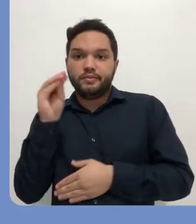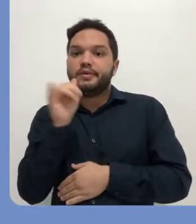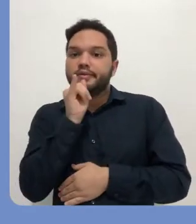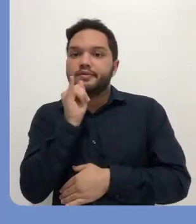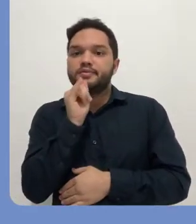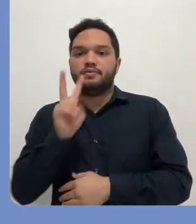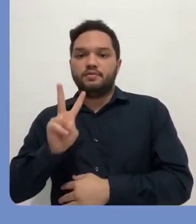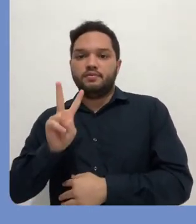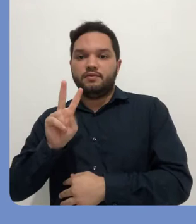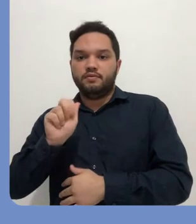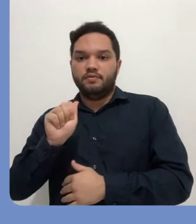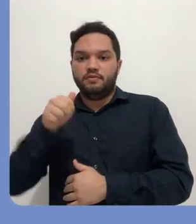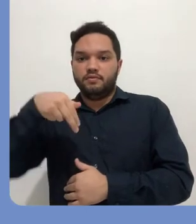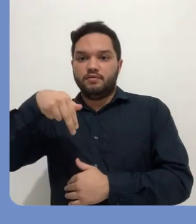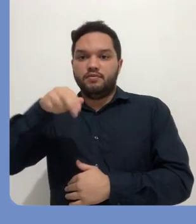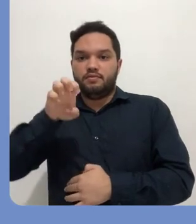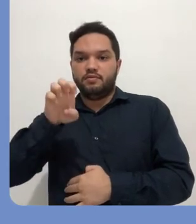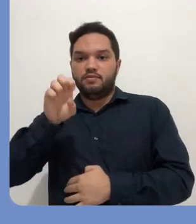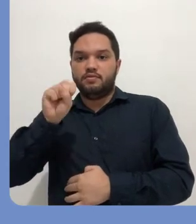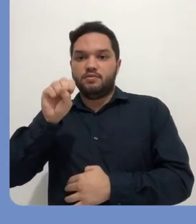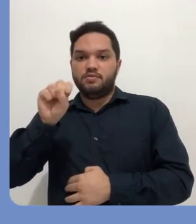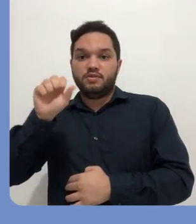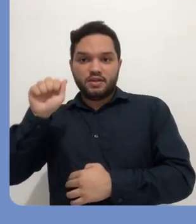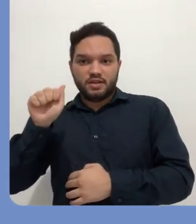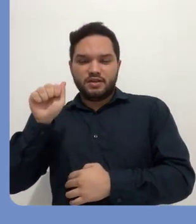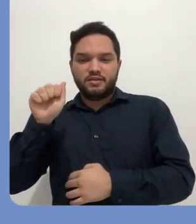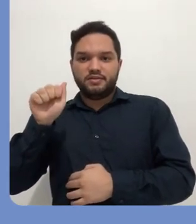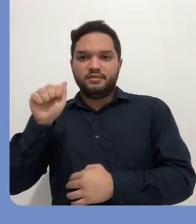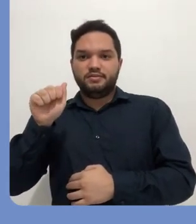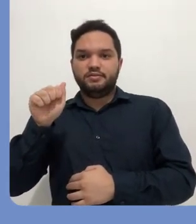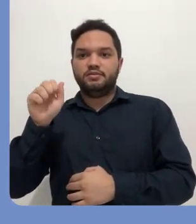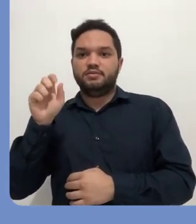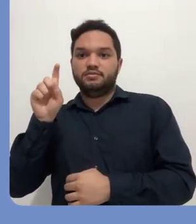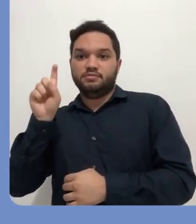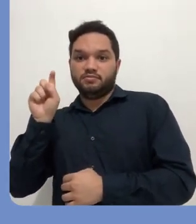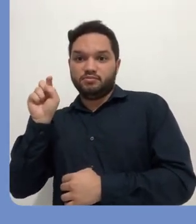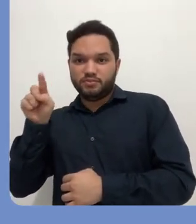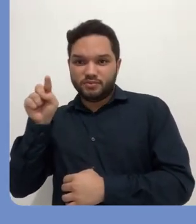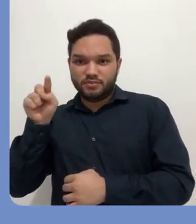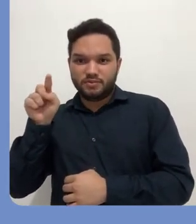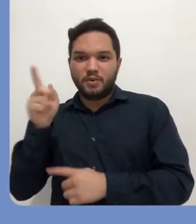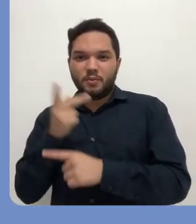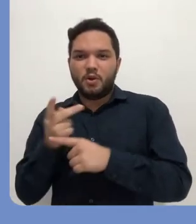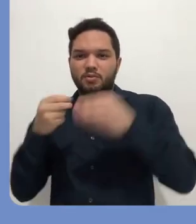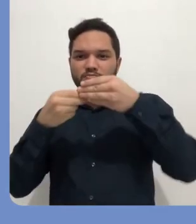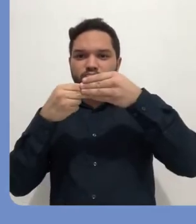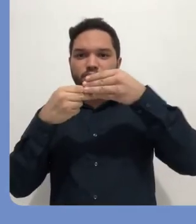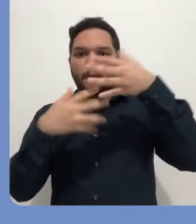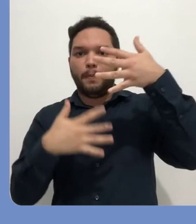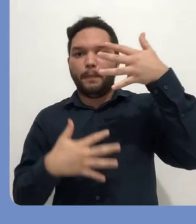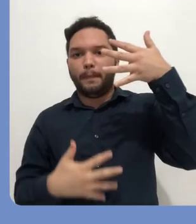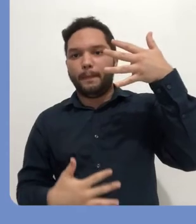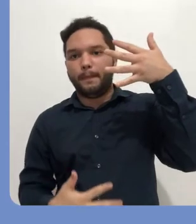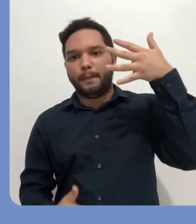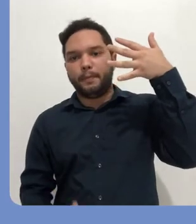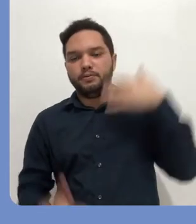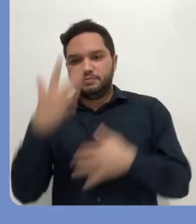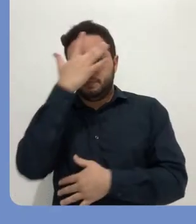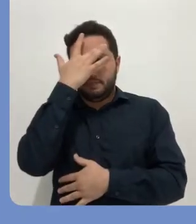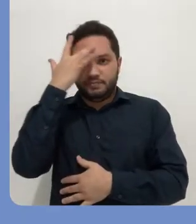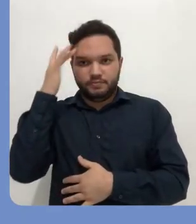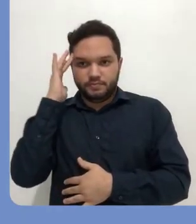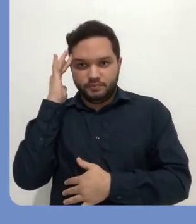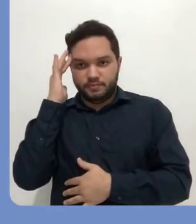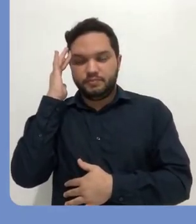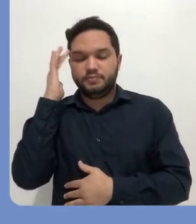né? Então eu vou colocar aqui Vanessa e veja que ao ativar a